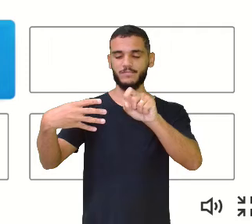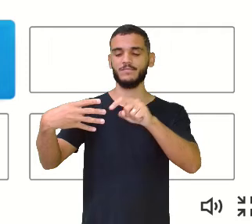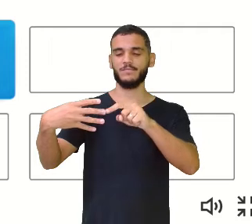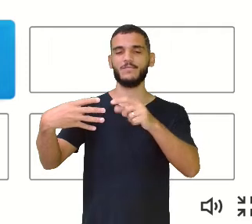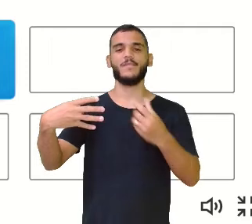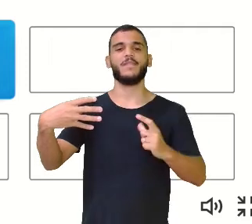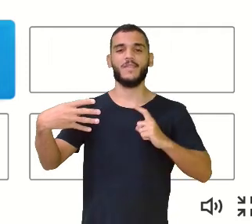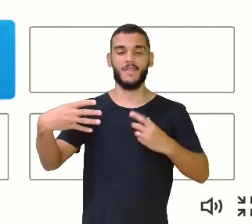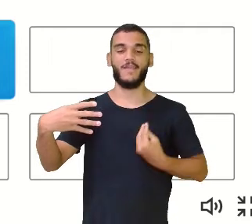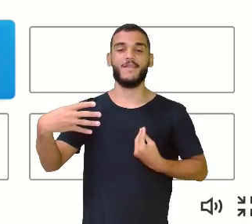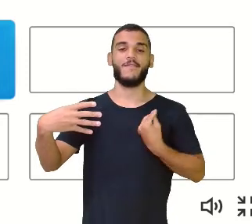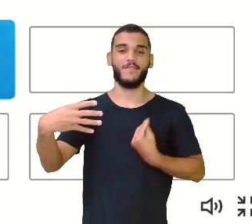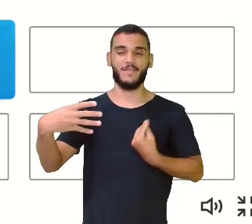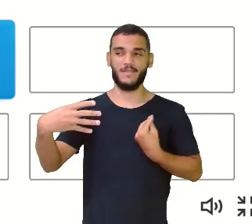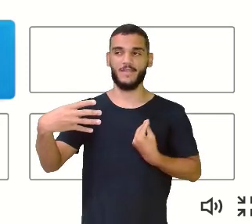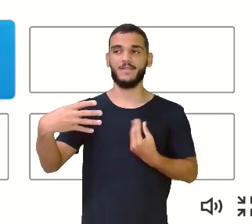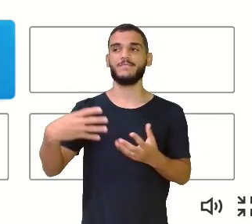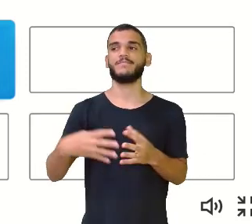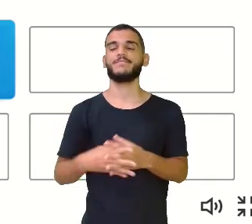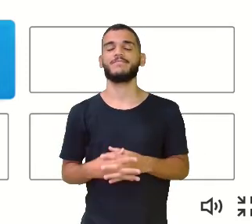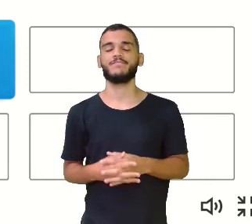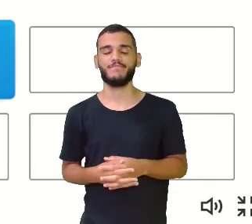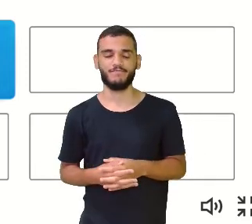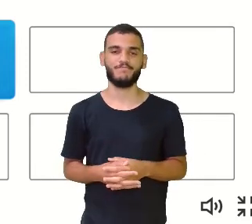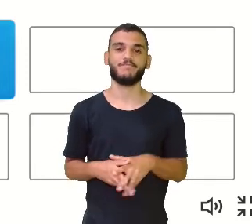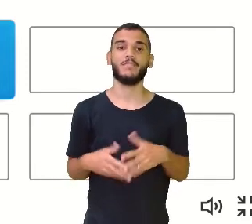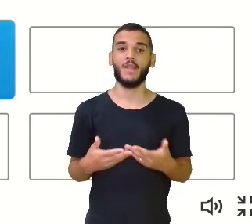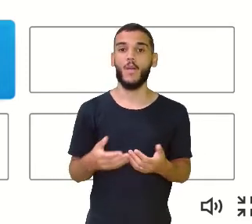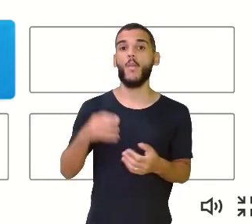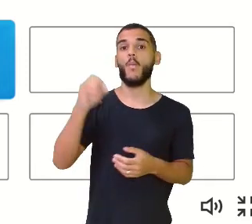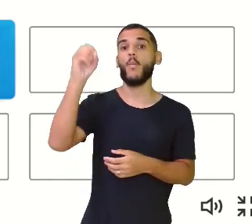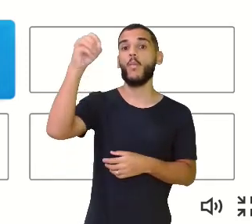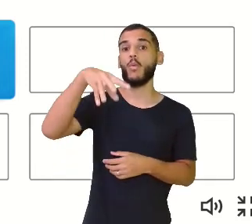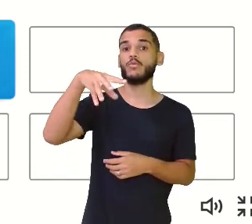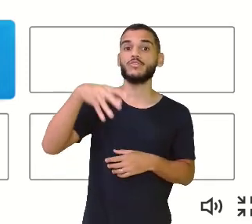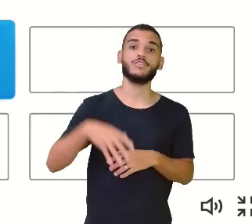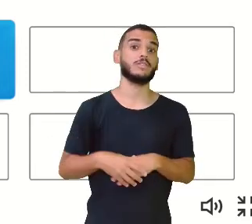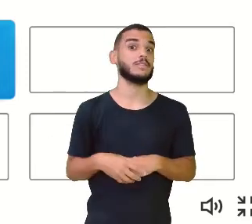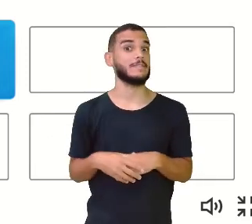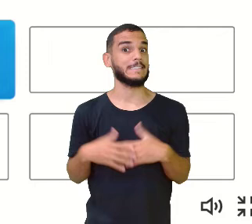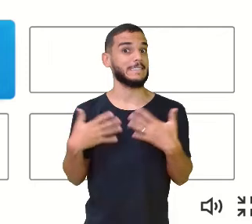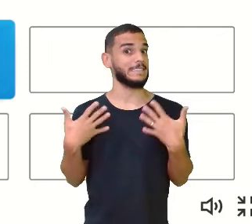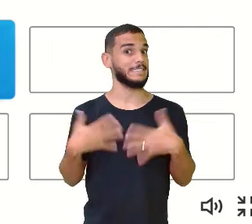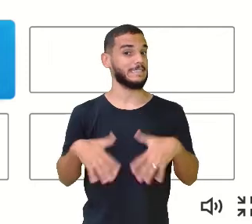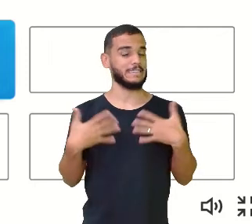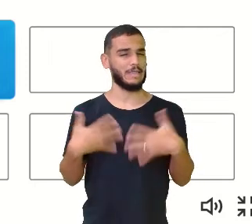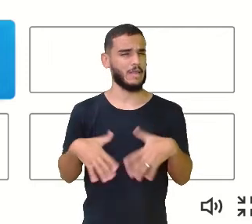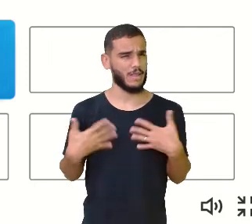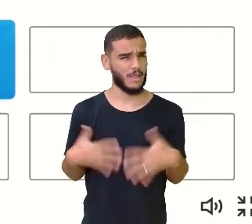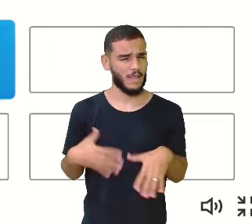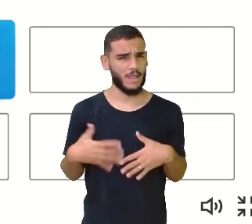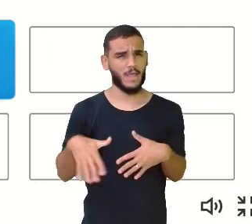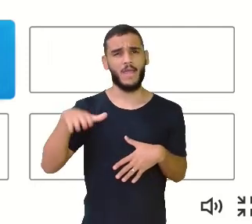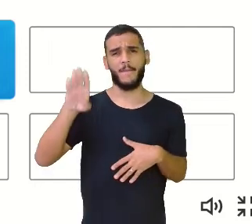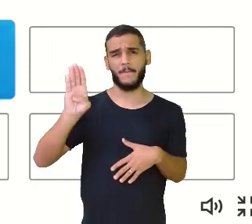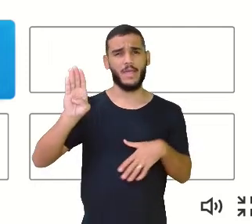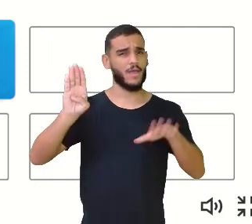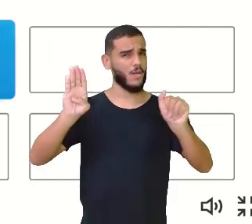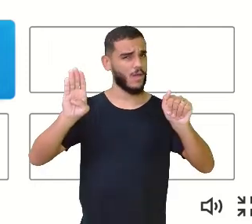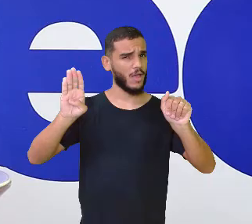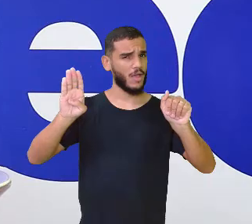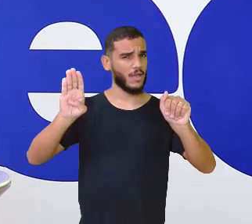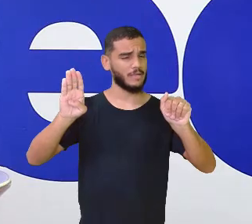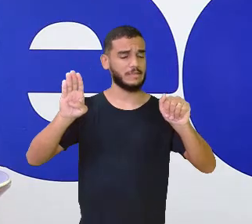bióticos ou abióticos? Eles têm vida ou eles não têm vida? Vamos lá. Letra B ou letra A? B ou A,